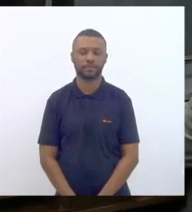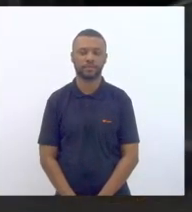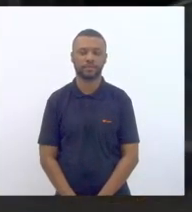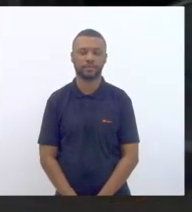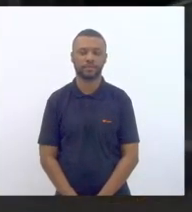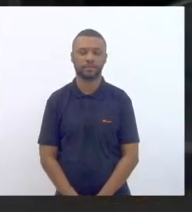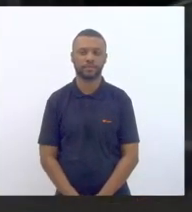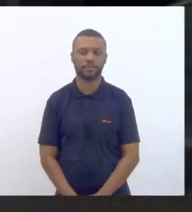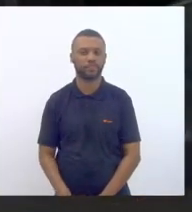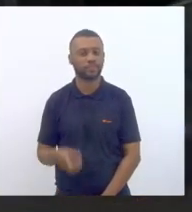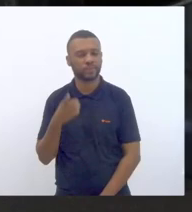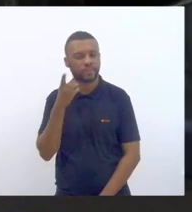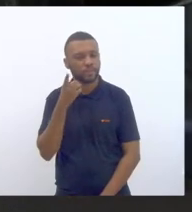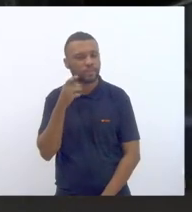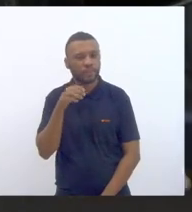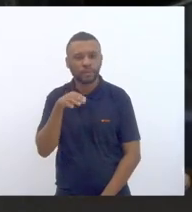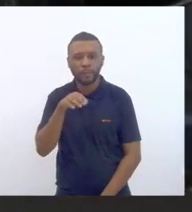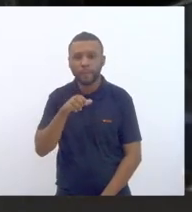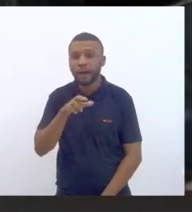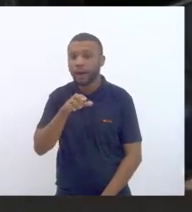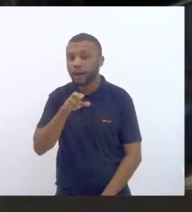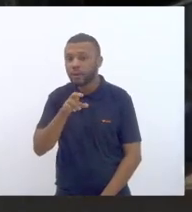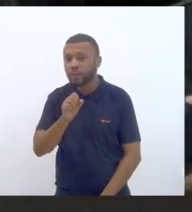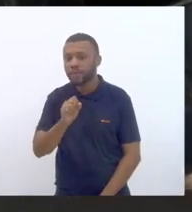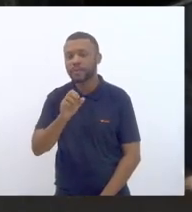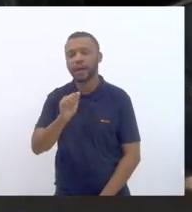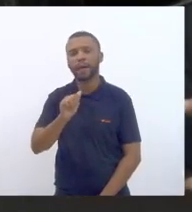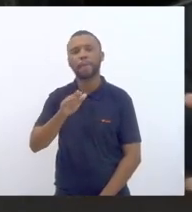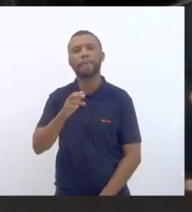Deputado Marcos Abraão.